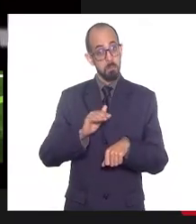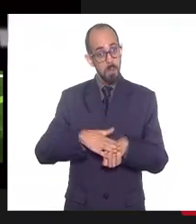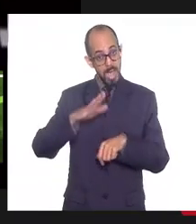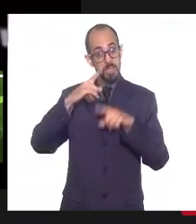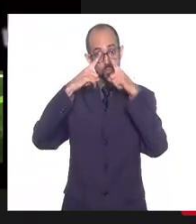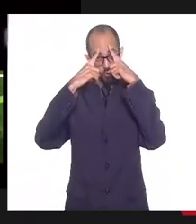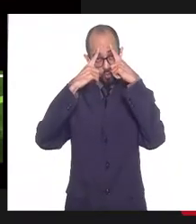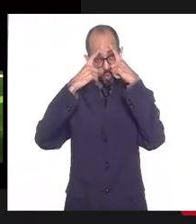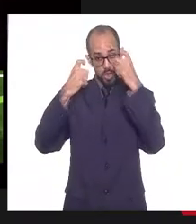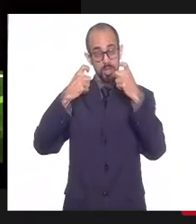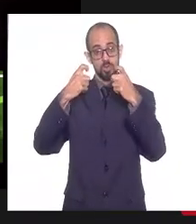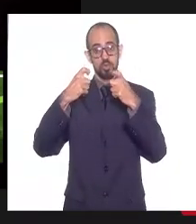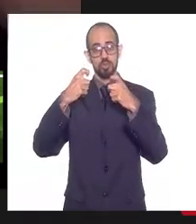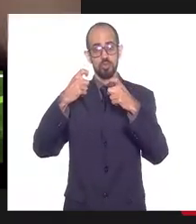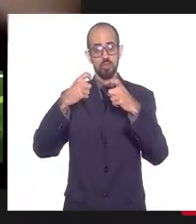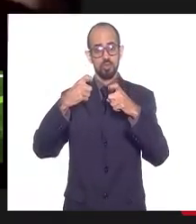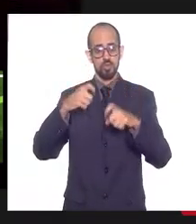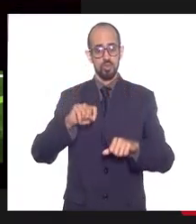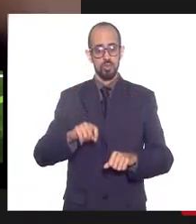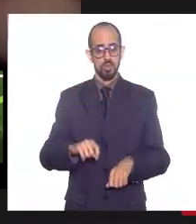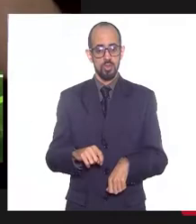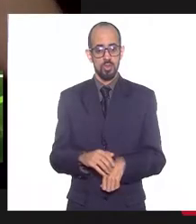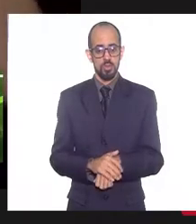vez mais violentos,